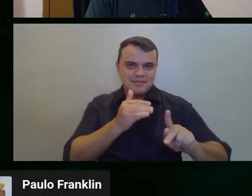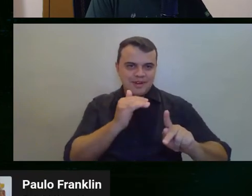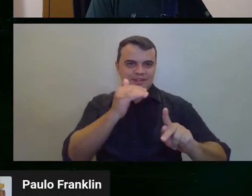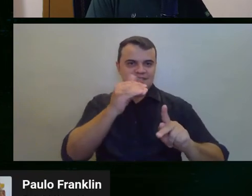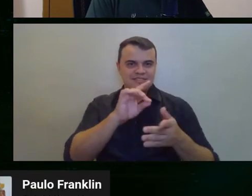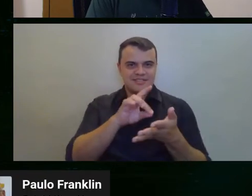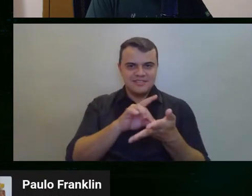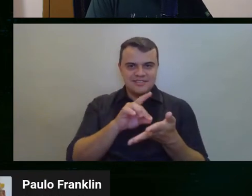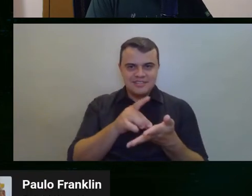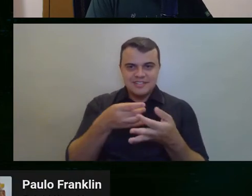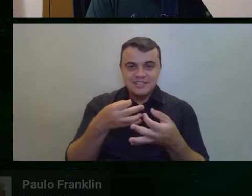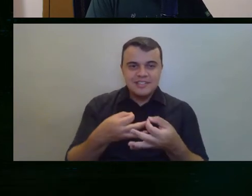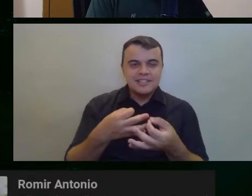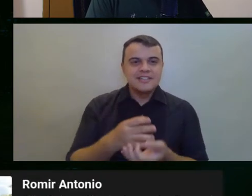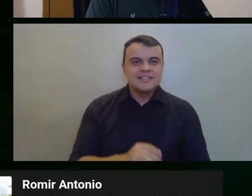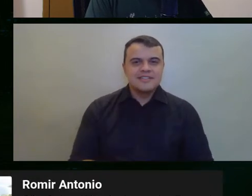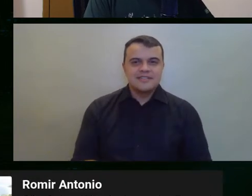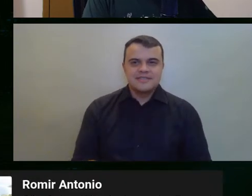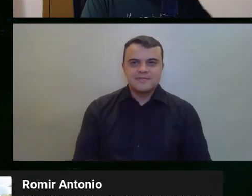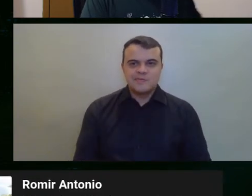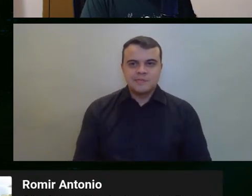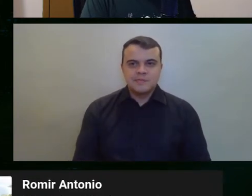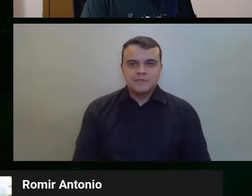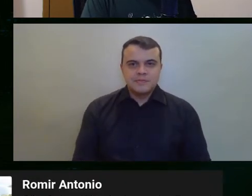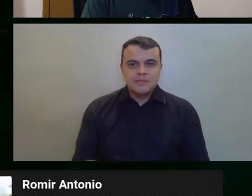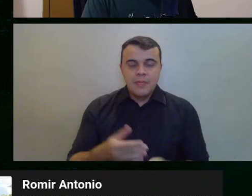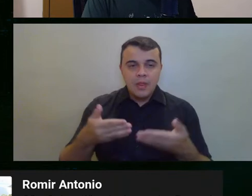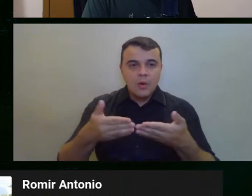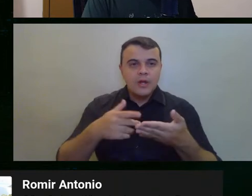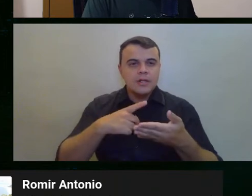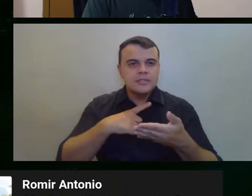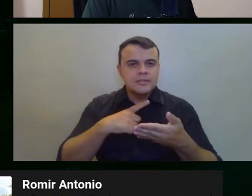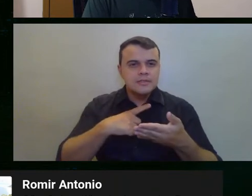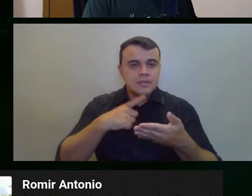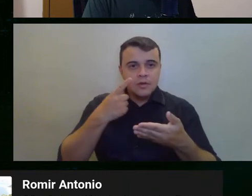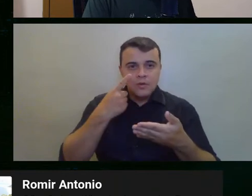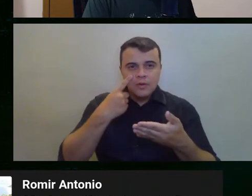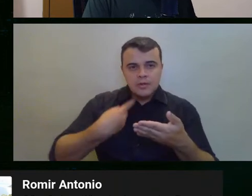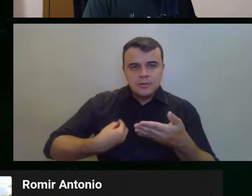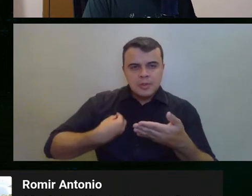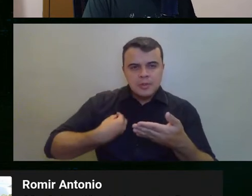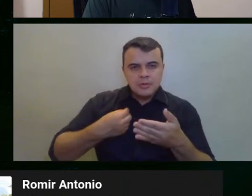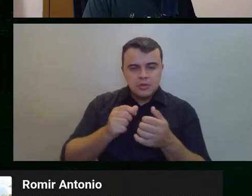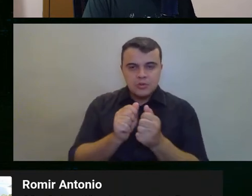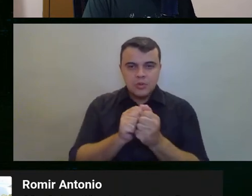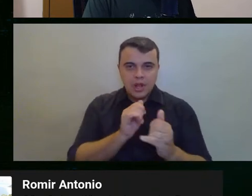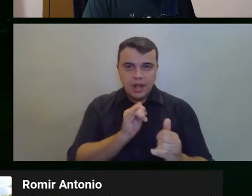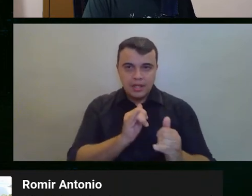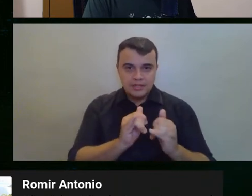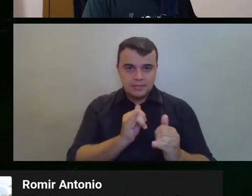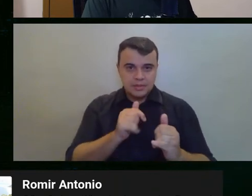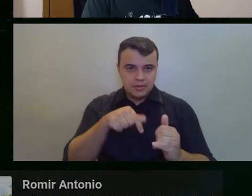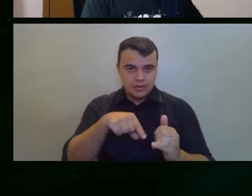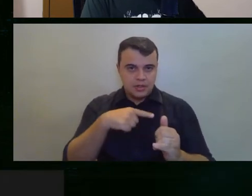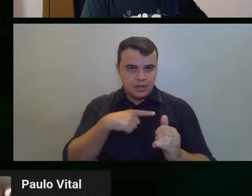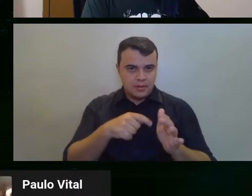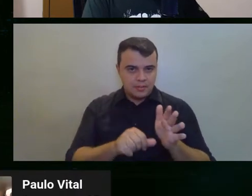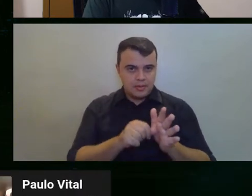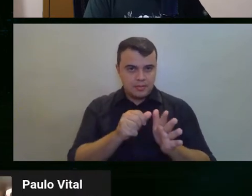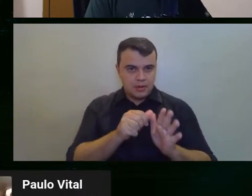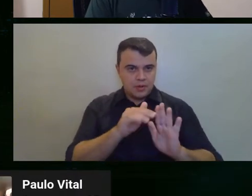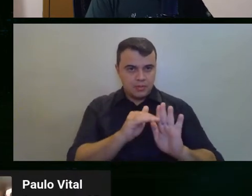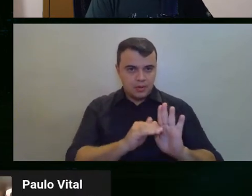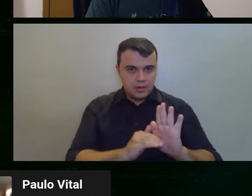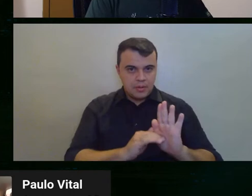nata nata data isso aí Bom demais e quem tava eu eu participei aqui do lançamento né do